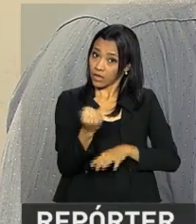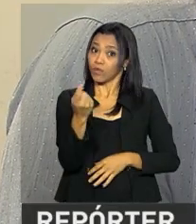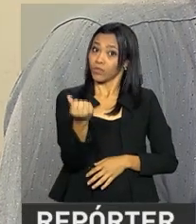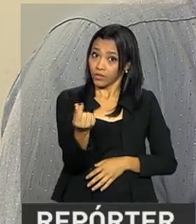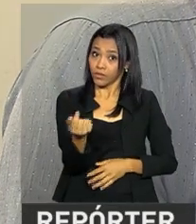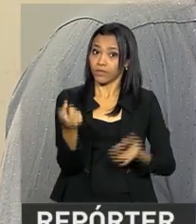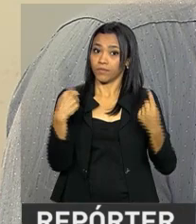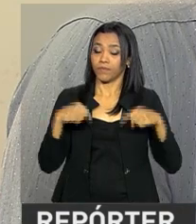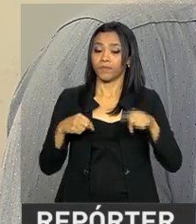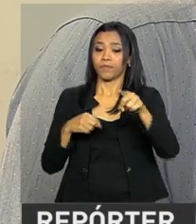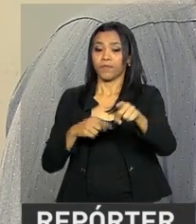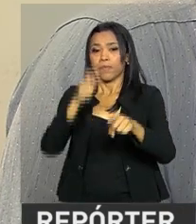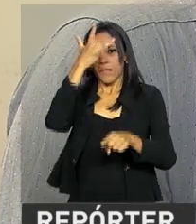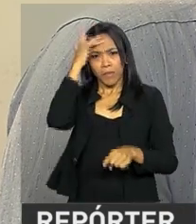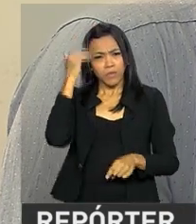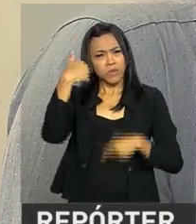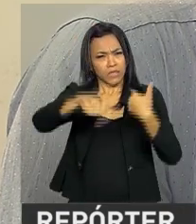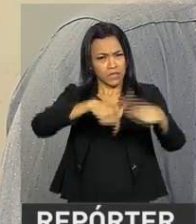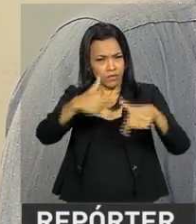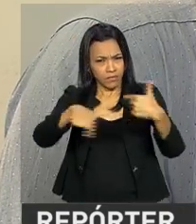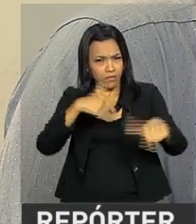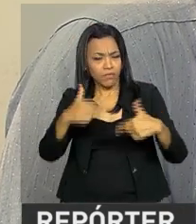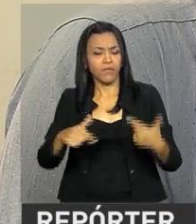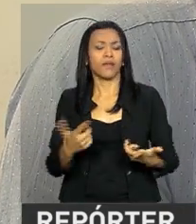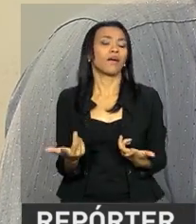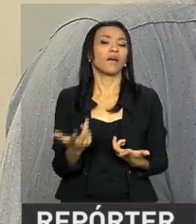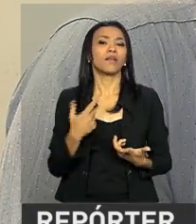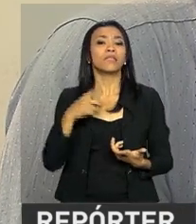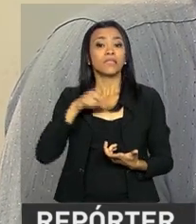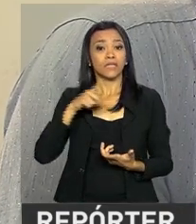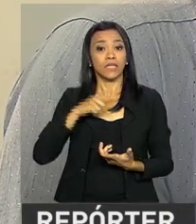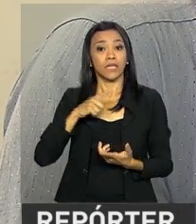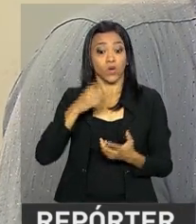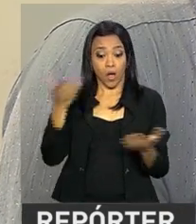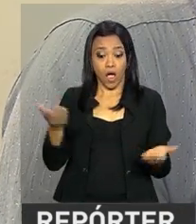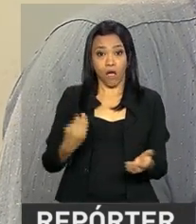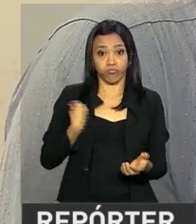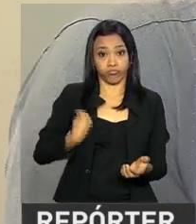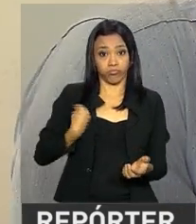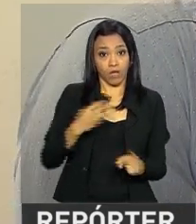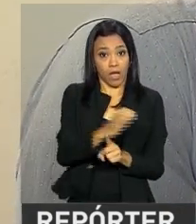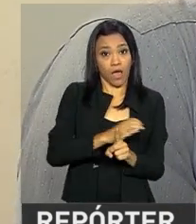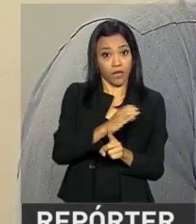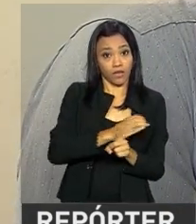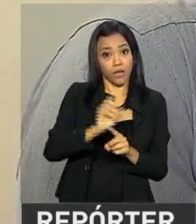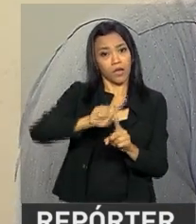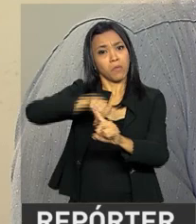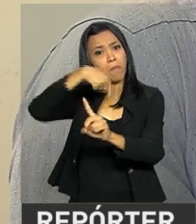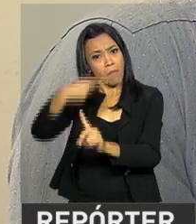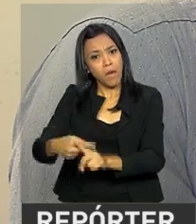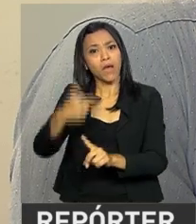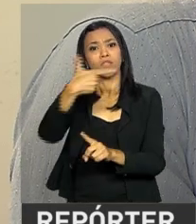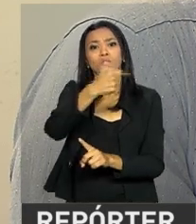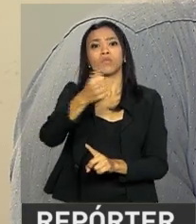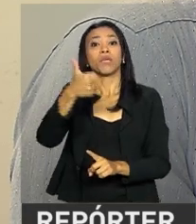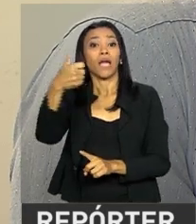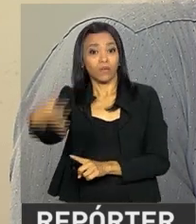ter referência que está sendo feito o pagamento do calendário atual mais o de 2014.